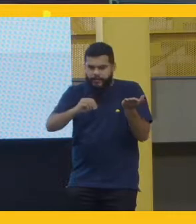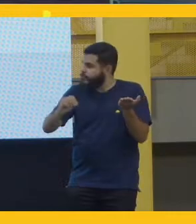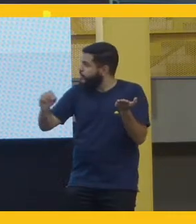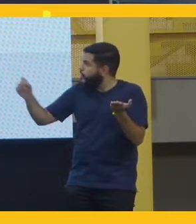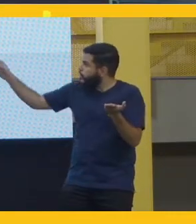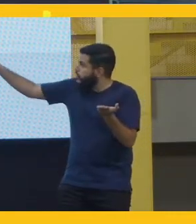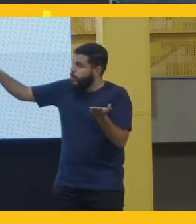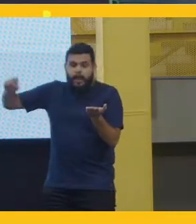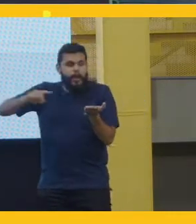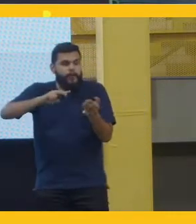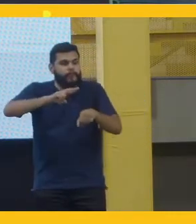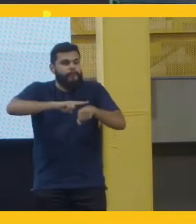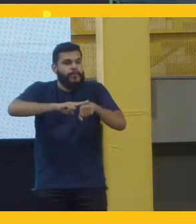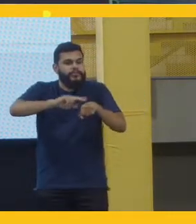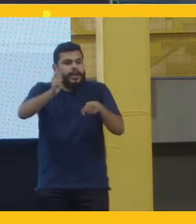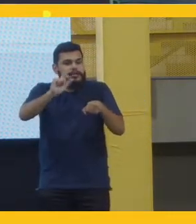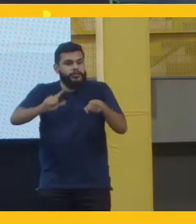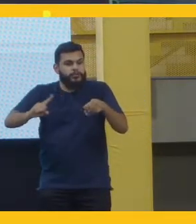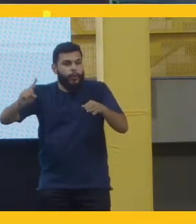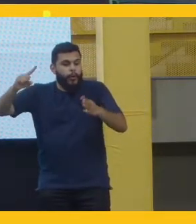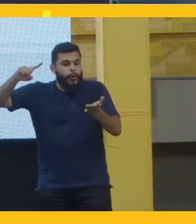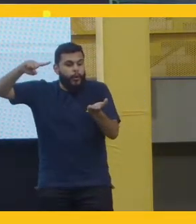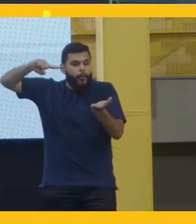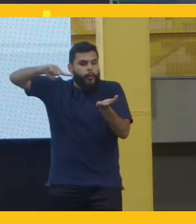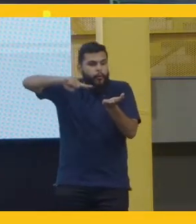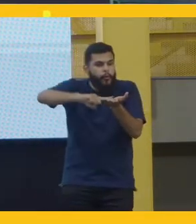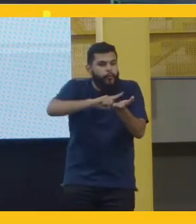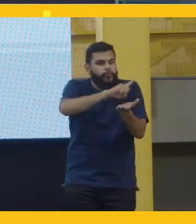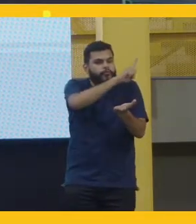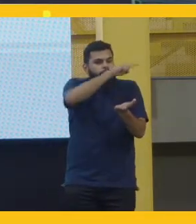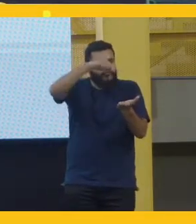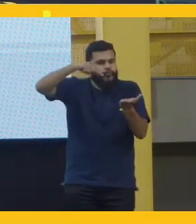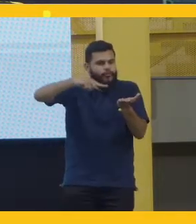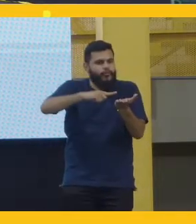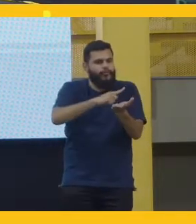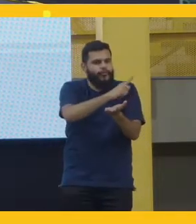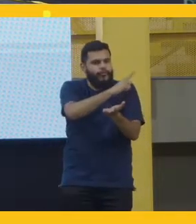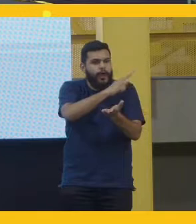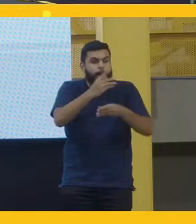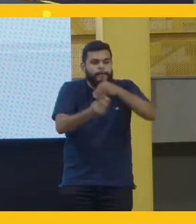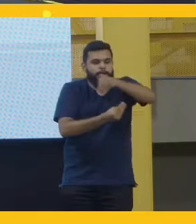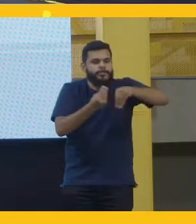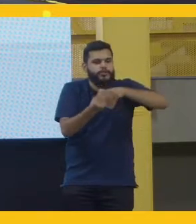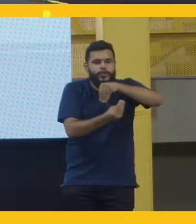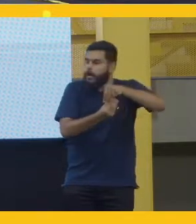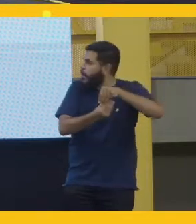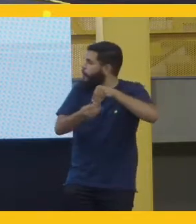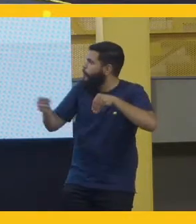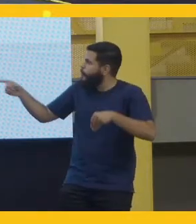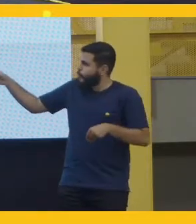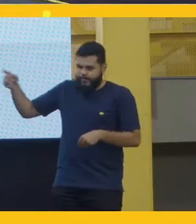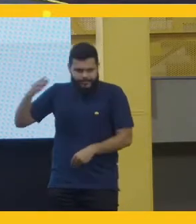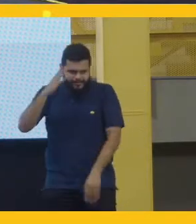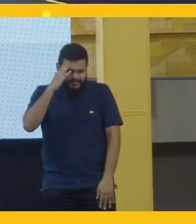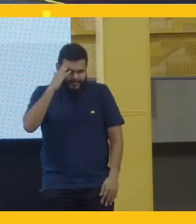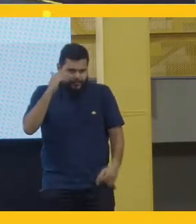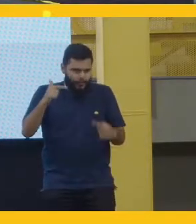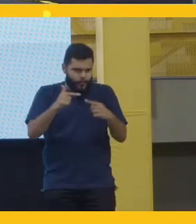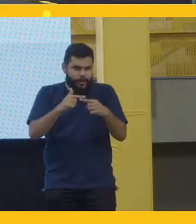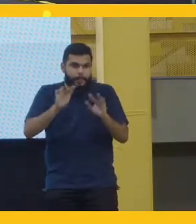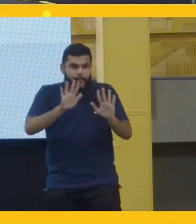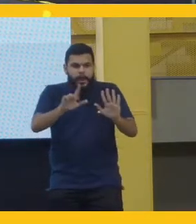somando verde com azul dá o quê? O tal do ciano que a gente aprendeu agora há pouco. Mas se